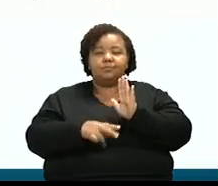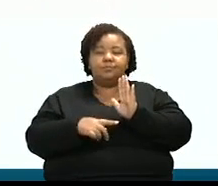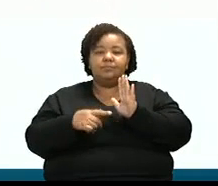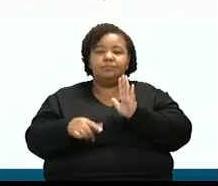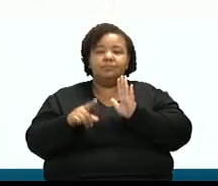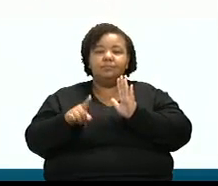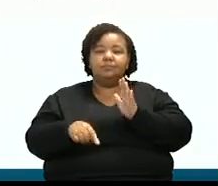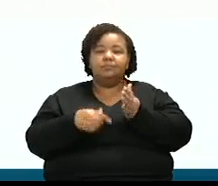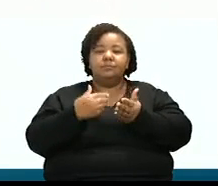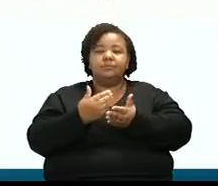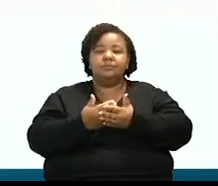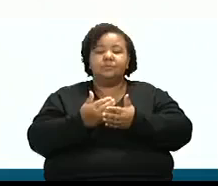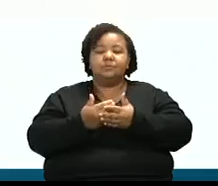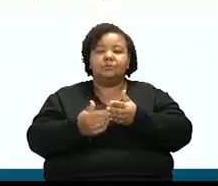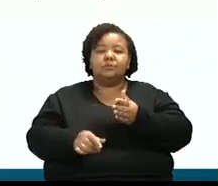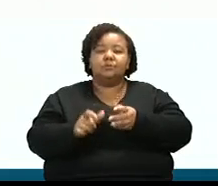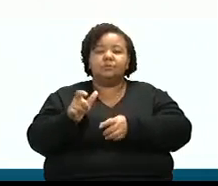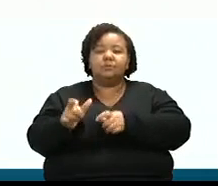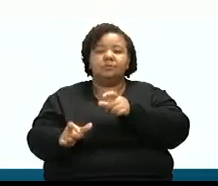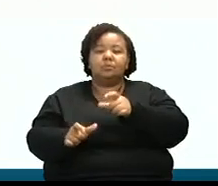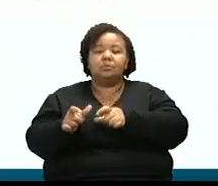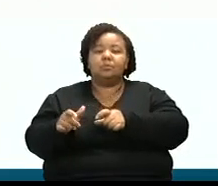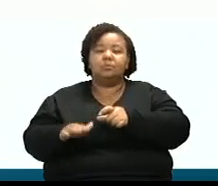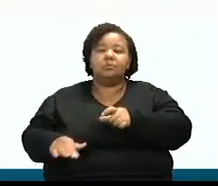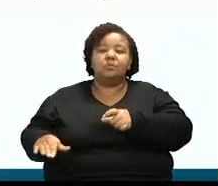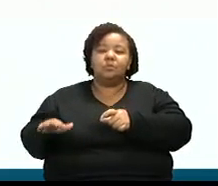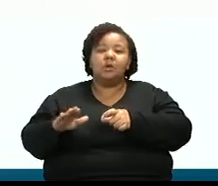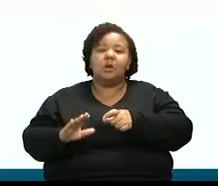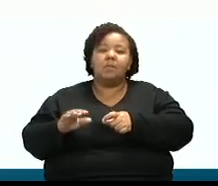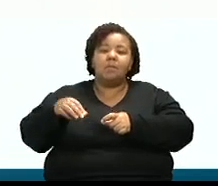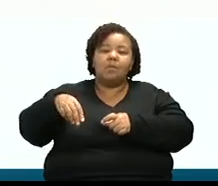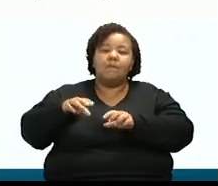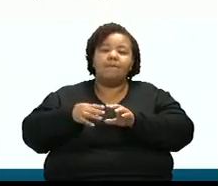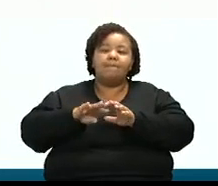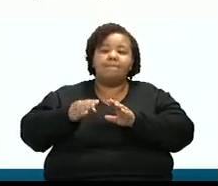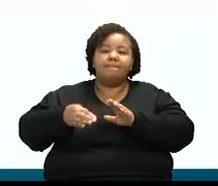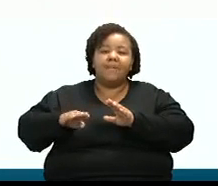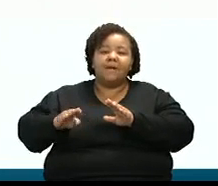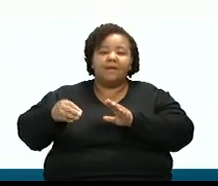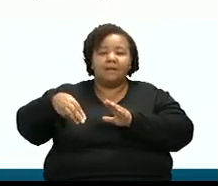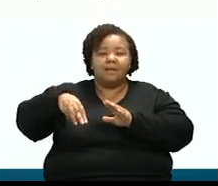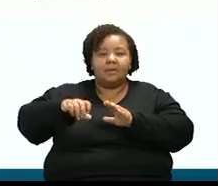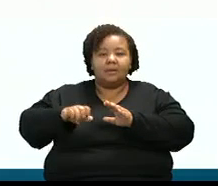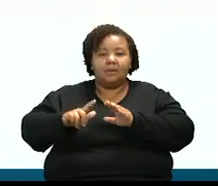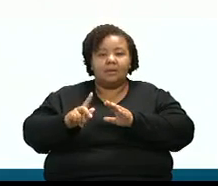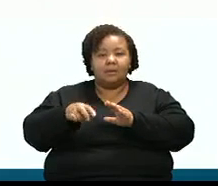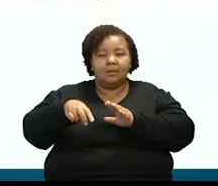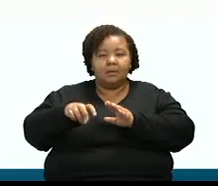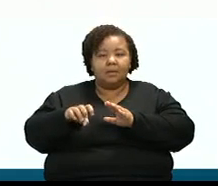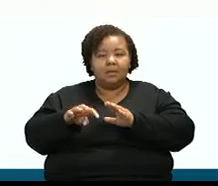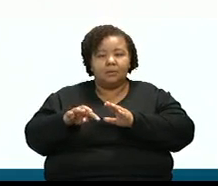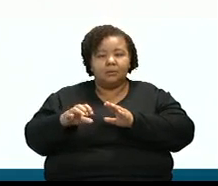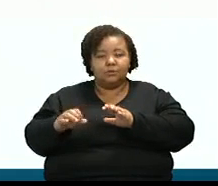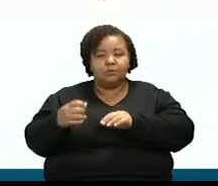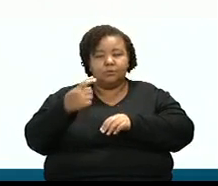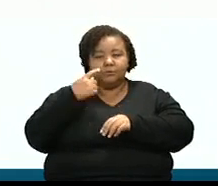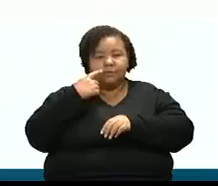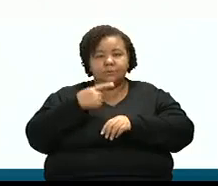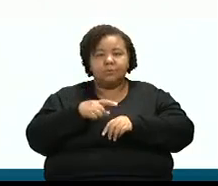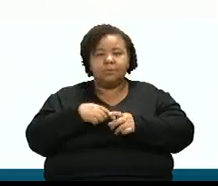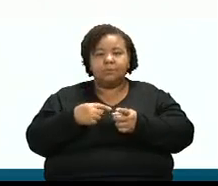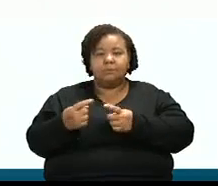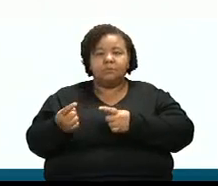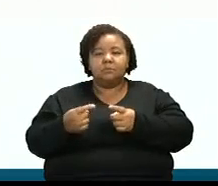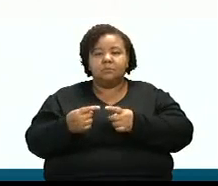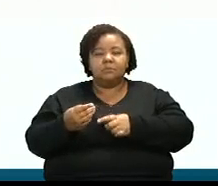esse estudo do comportamento do campo magnético. Então, nós vamos estudar qual é essa relação entre o módulo do